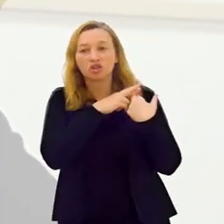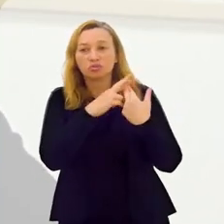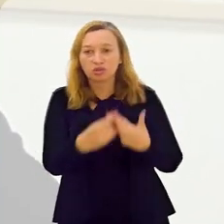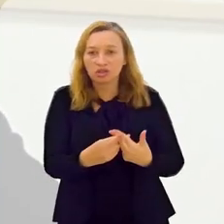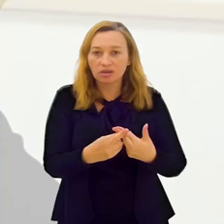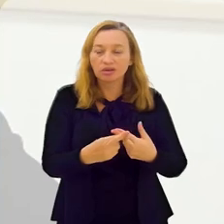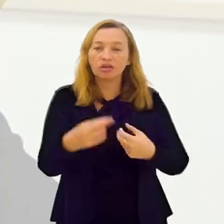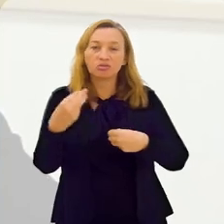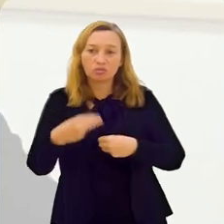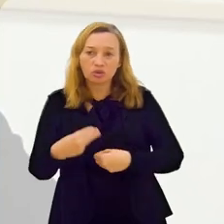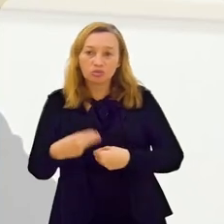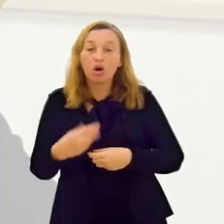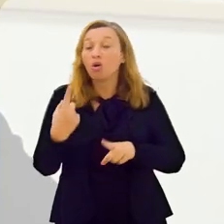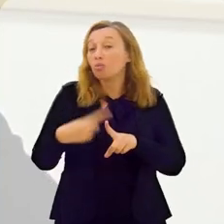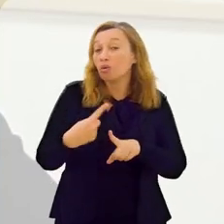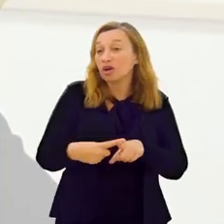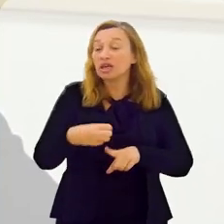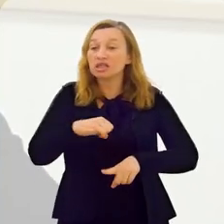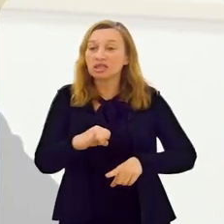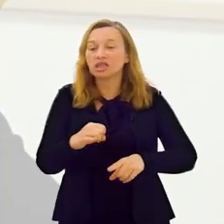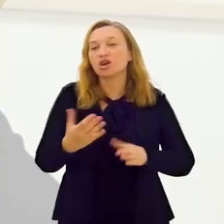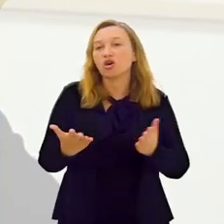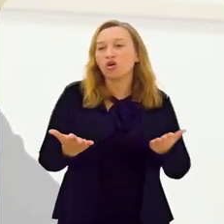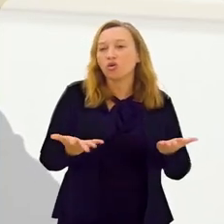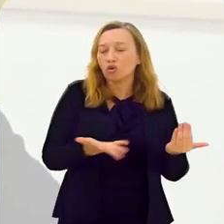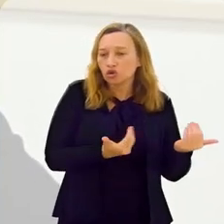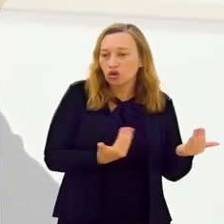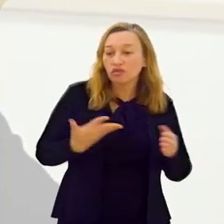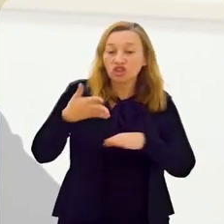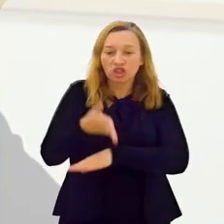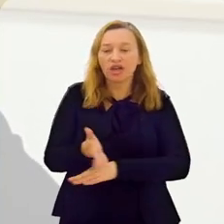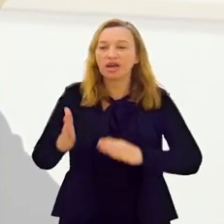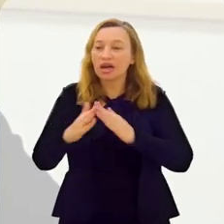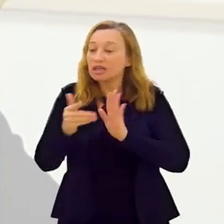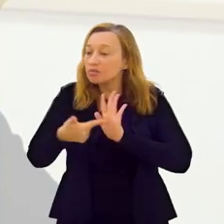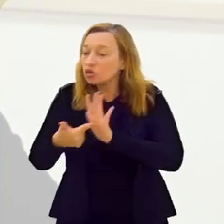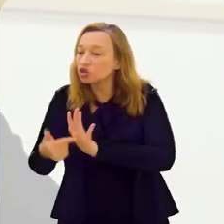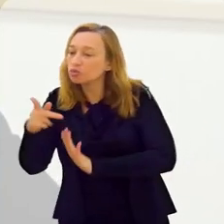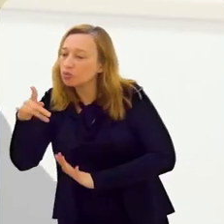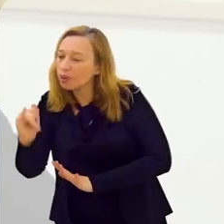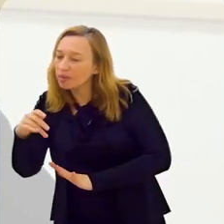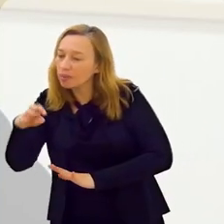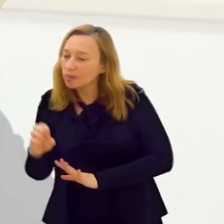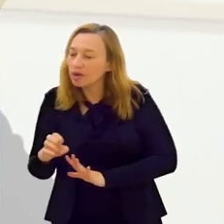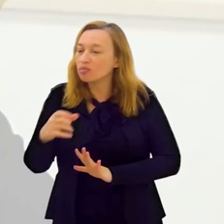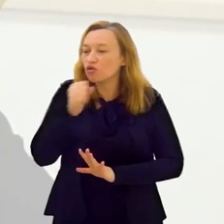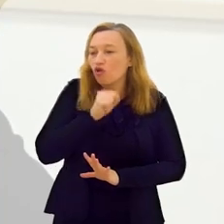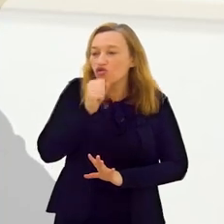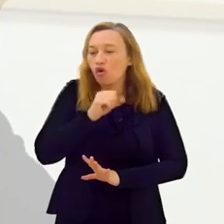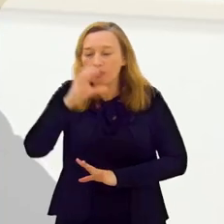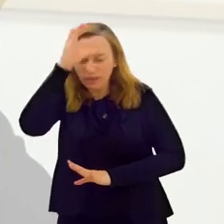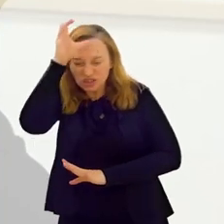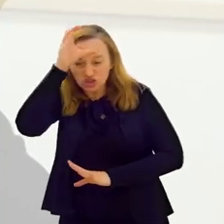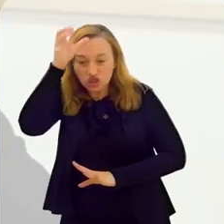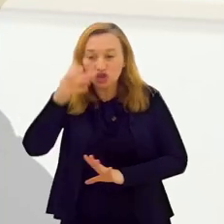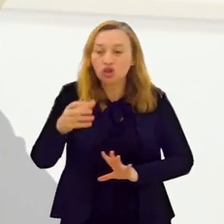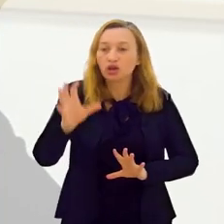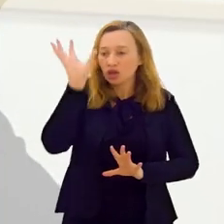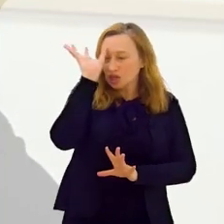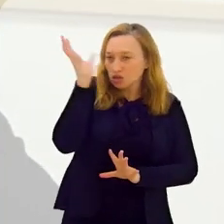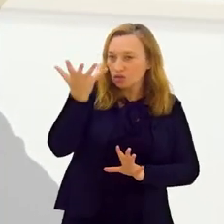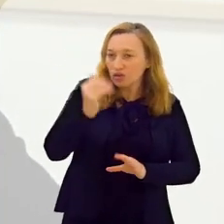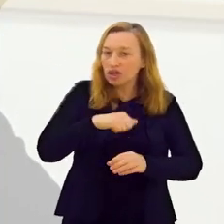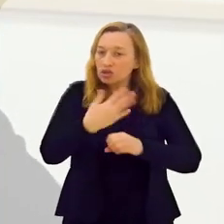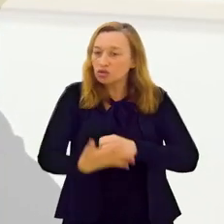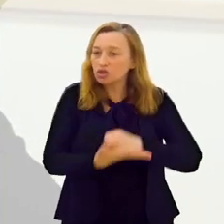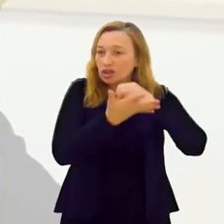nas escolas sob a responsabilidade municipal. Porque se esse jovem chegar em casa mostrando para o pai, para a mãe, para o avô,